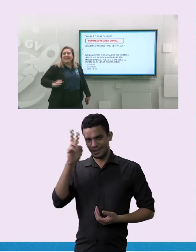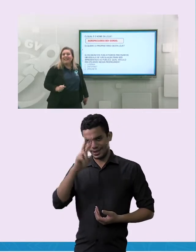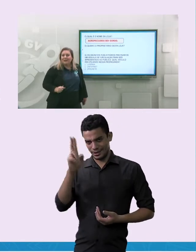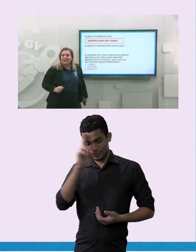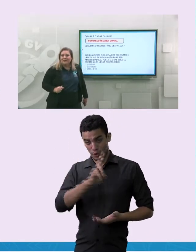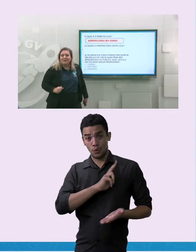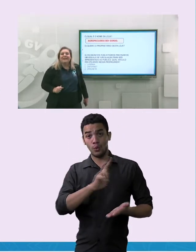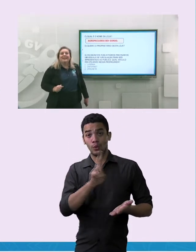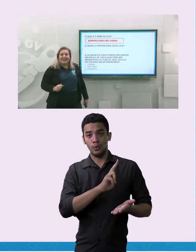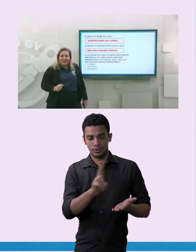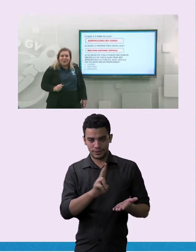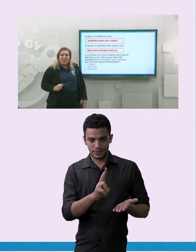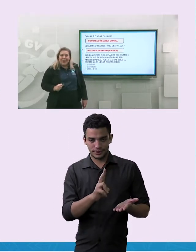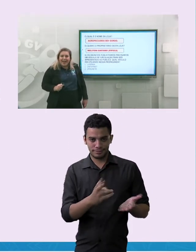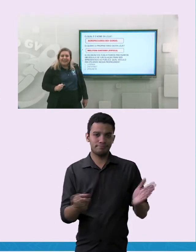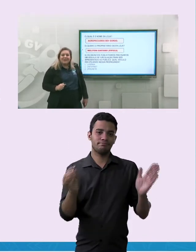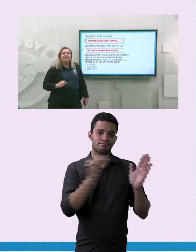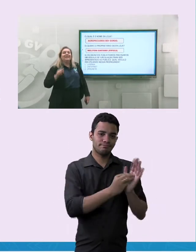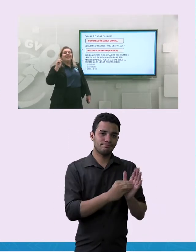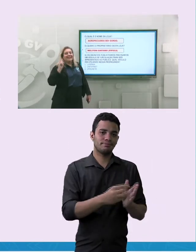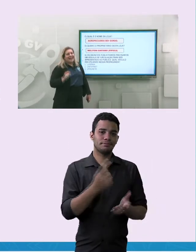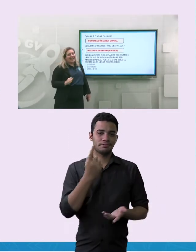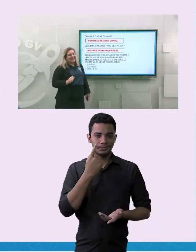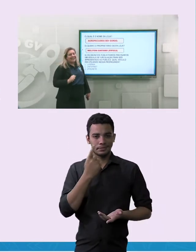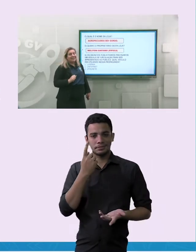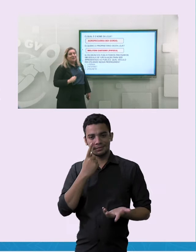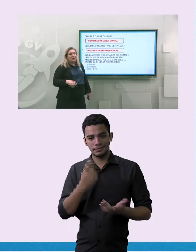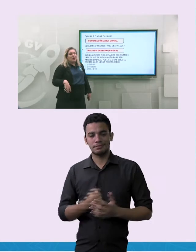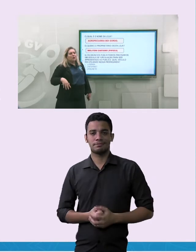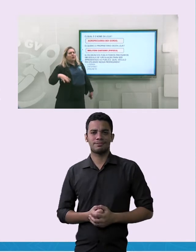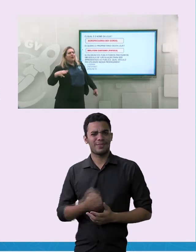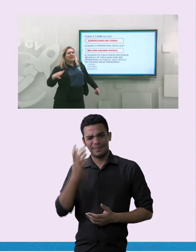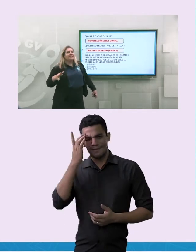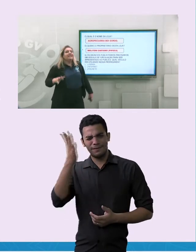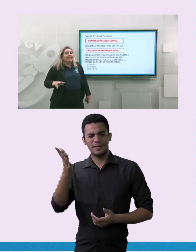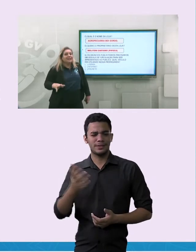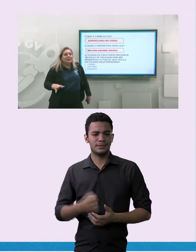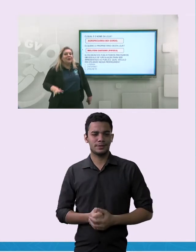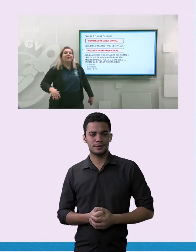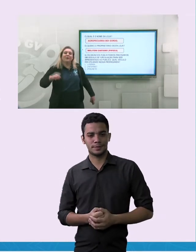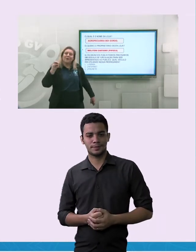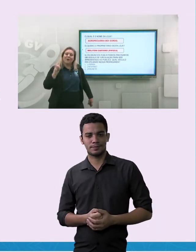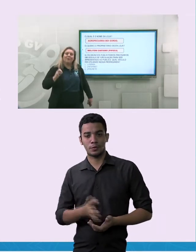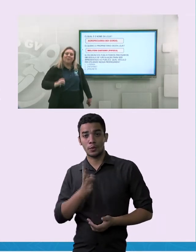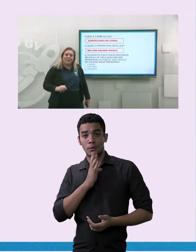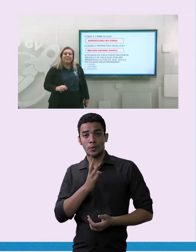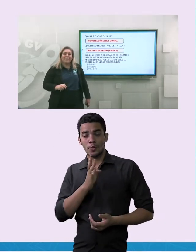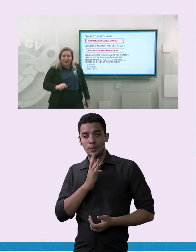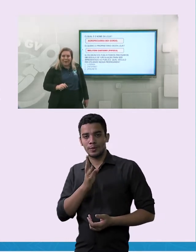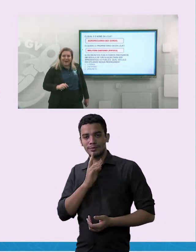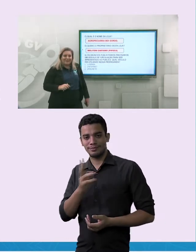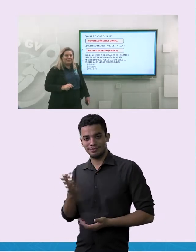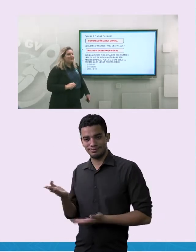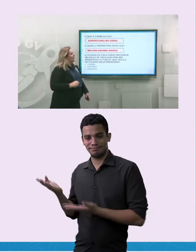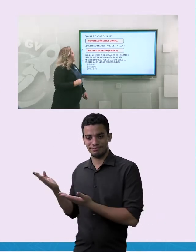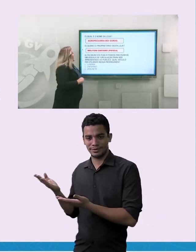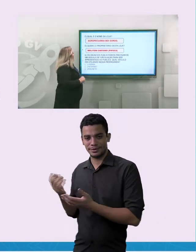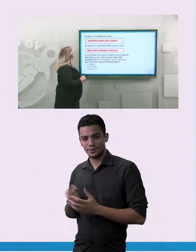o apelido? O Wellington Caetano, conhecido como